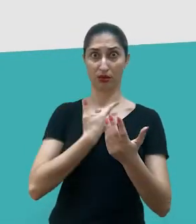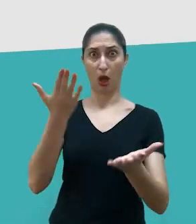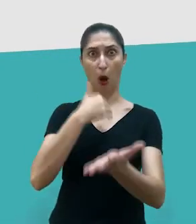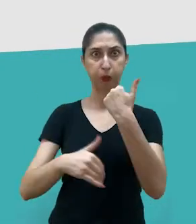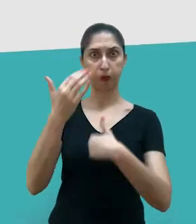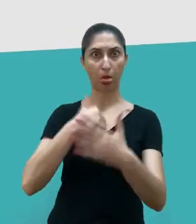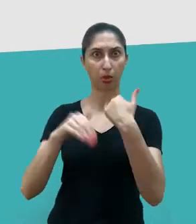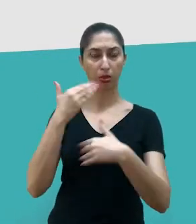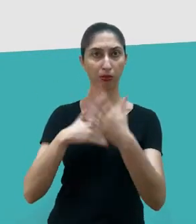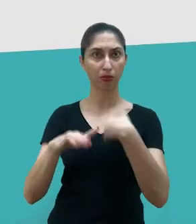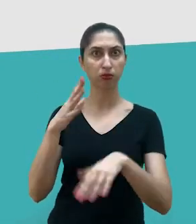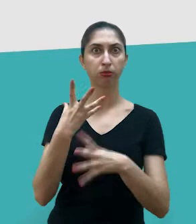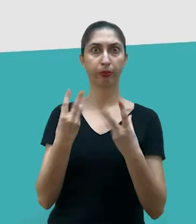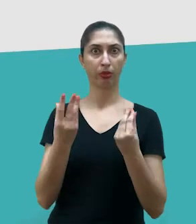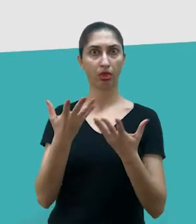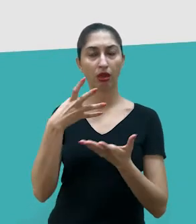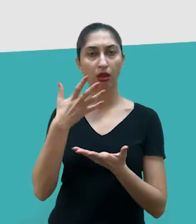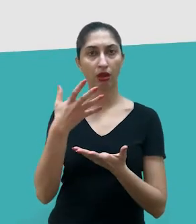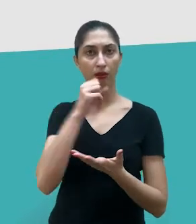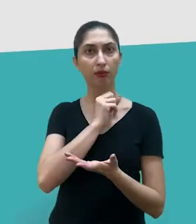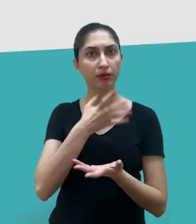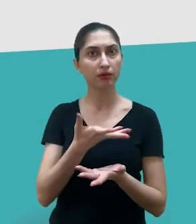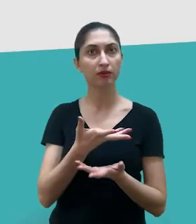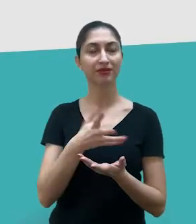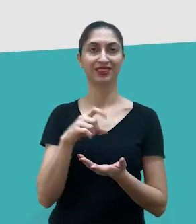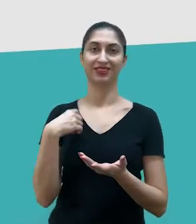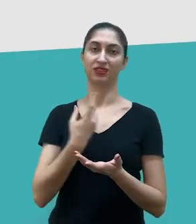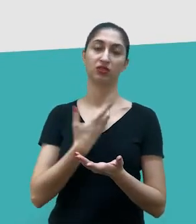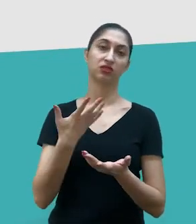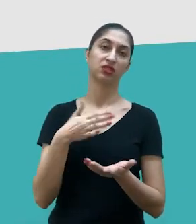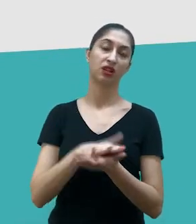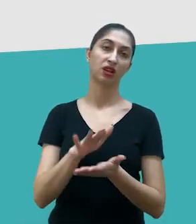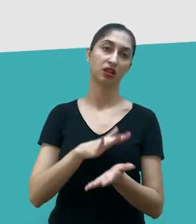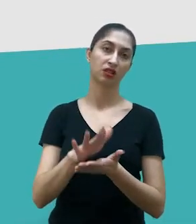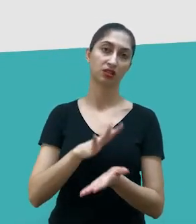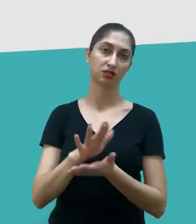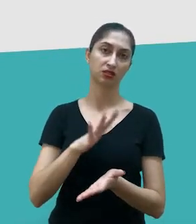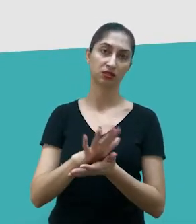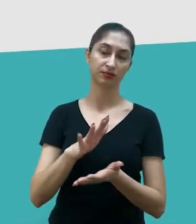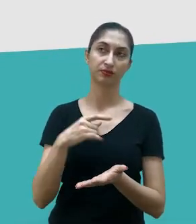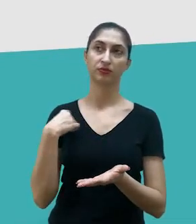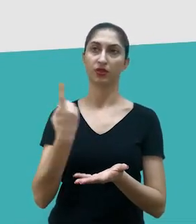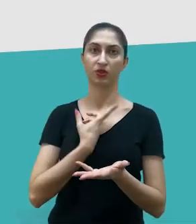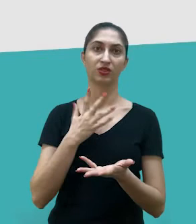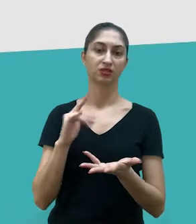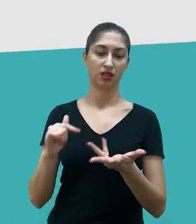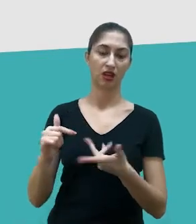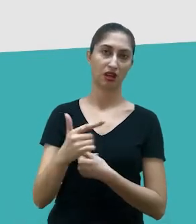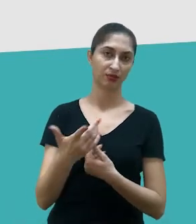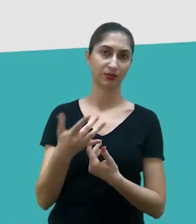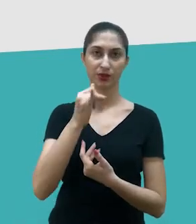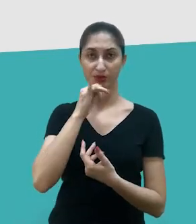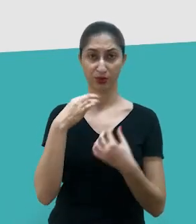não é? E comemos muito, o que a gente faz? A gente gasta todos os recursos que foram para produzir ali, né? E no